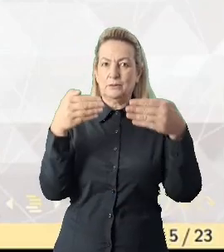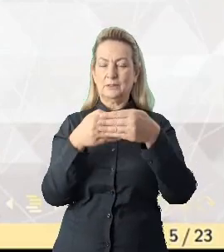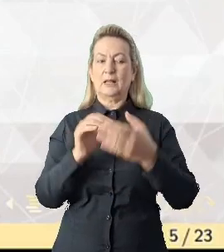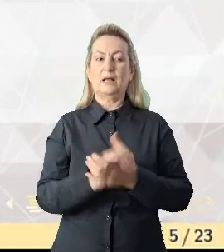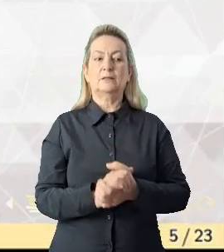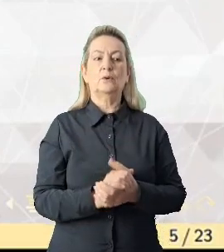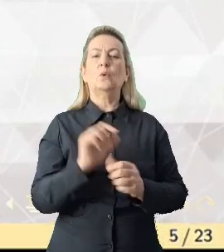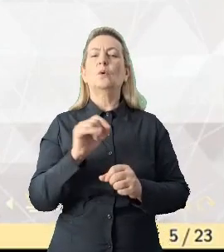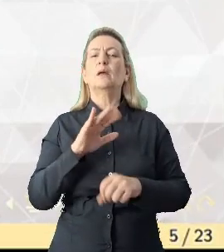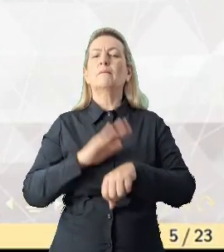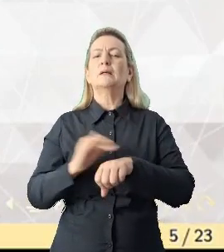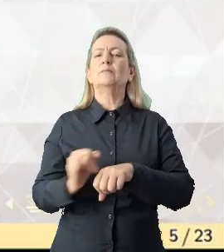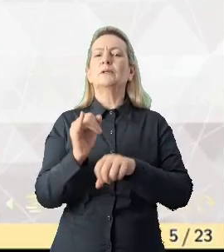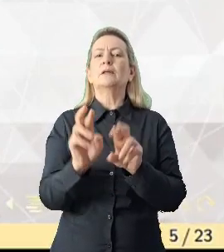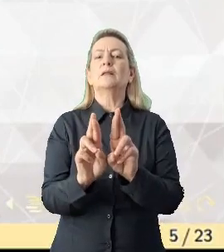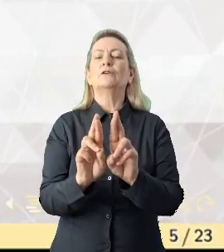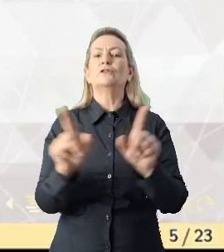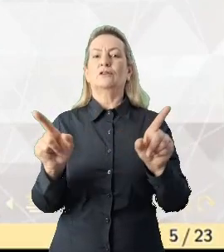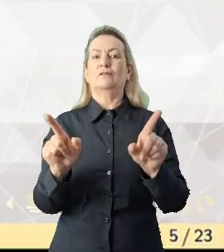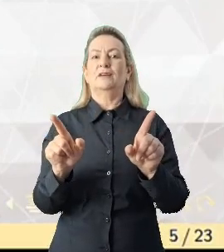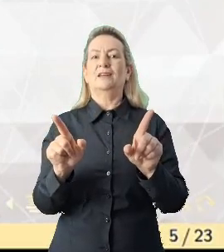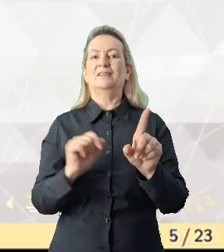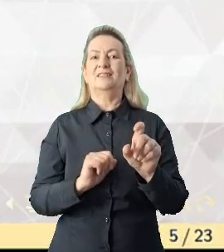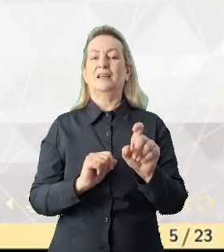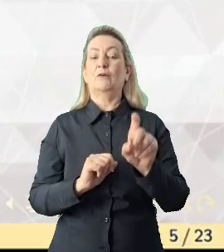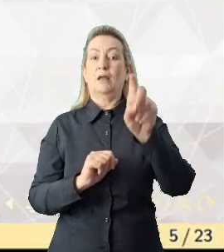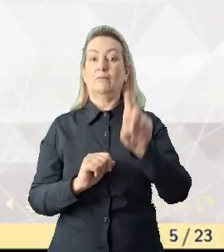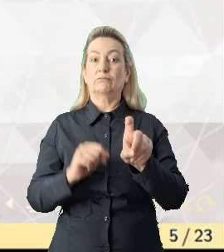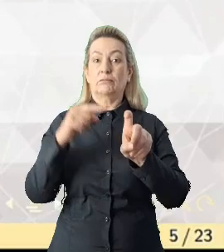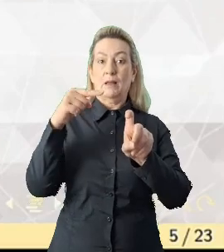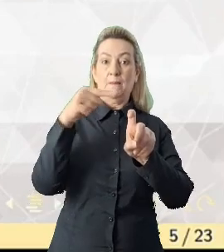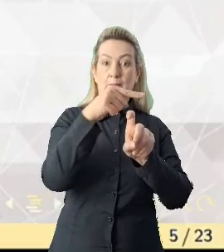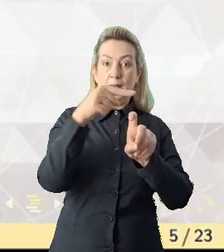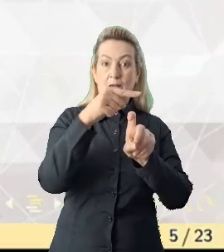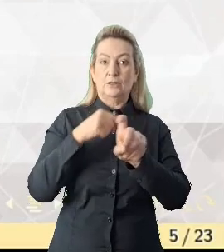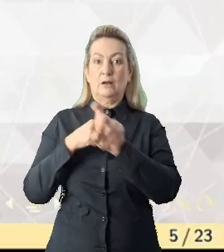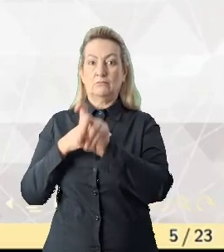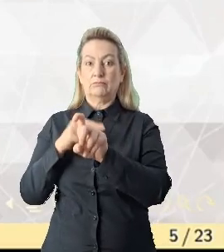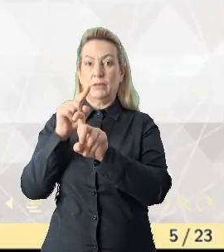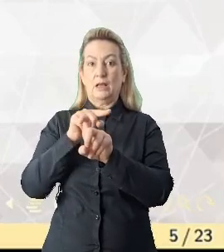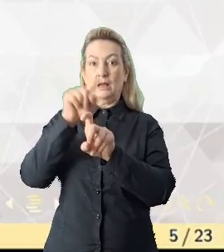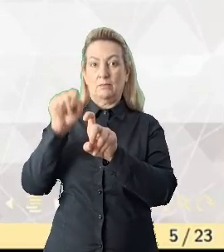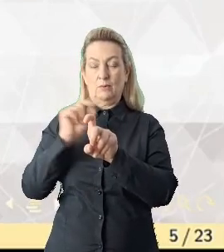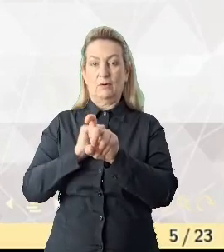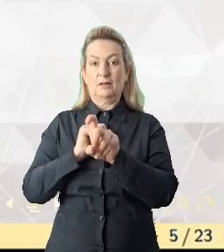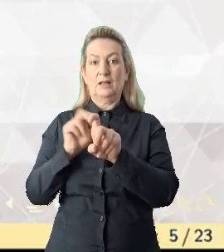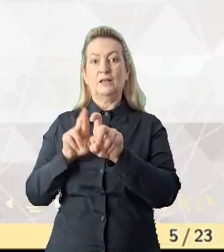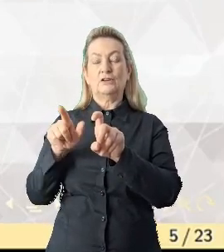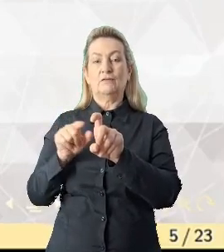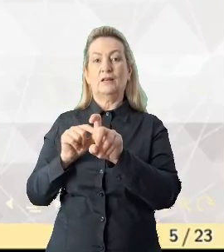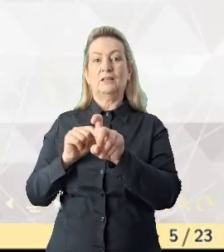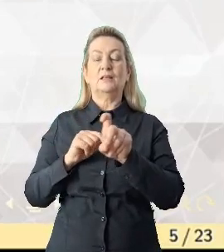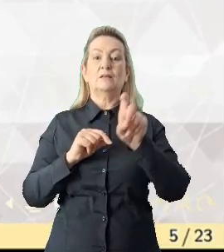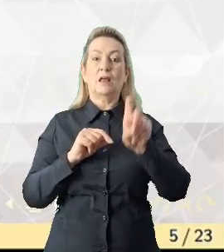que essa relação aqui que me importa, ó, a diferença entre a média